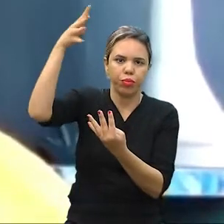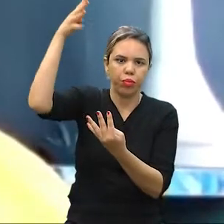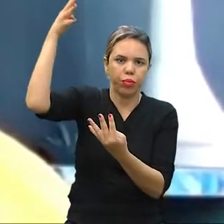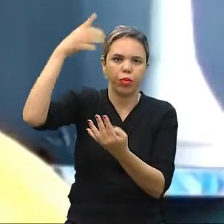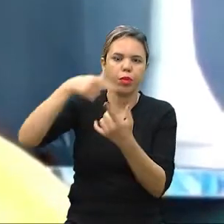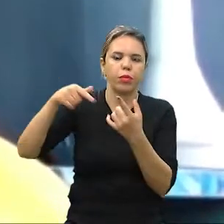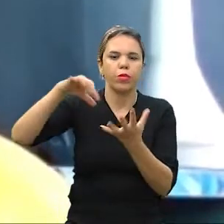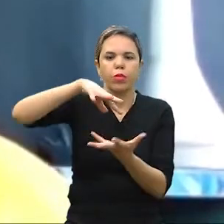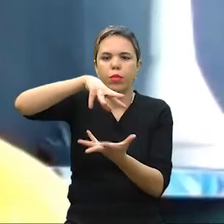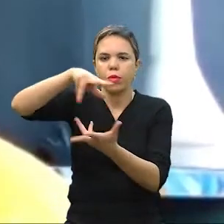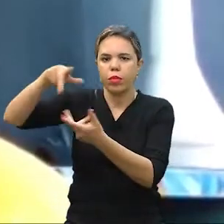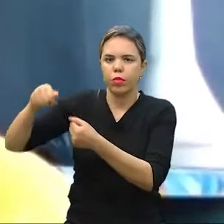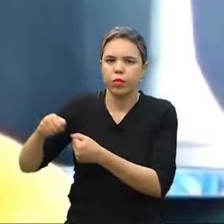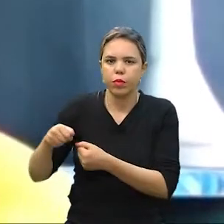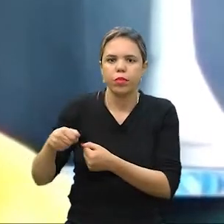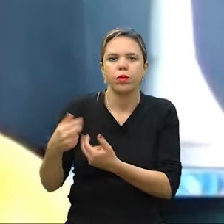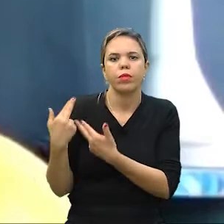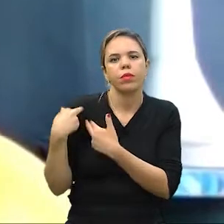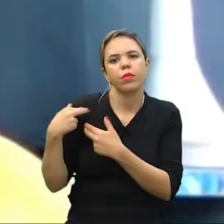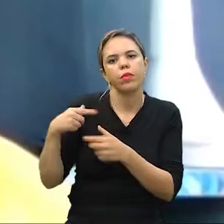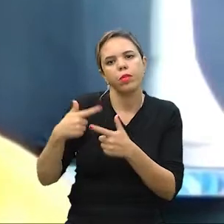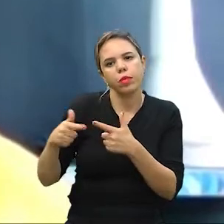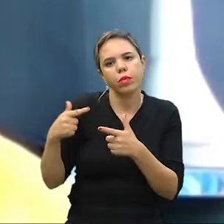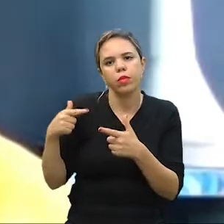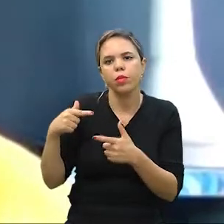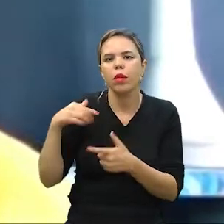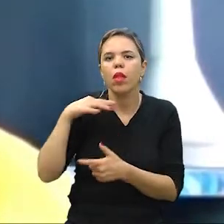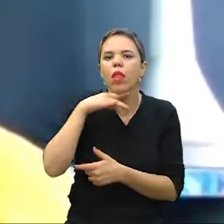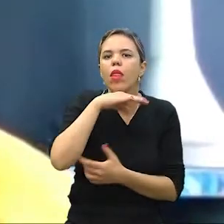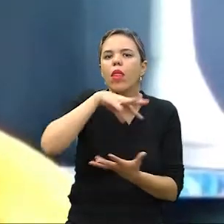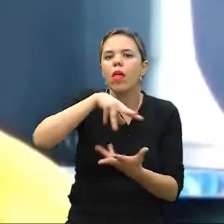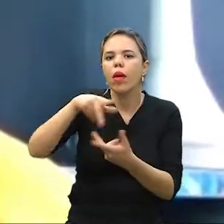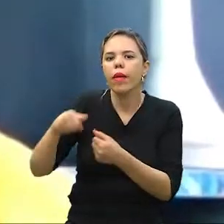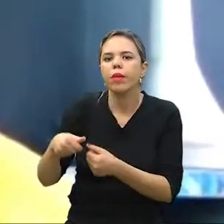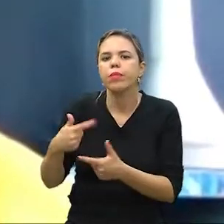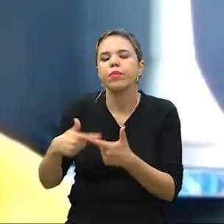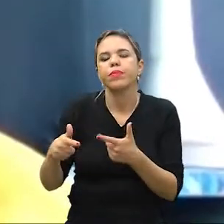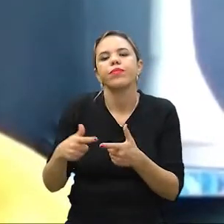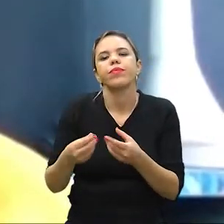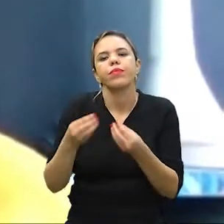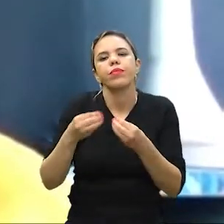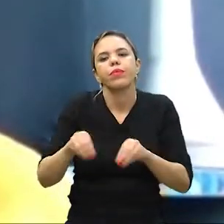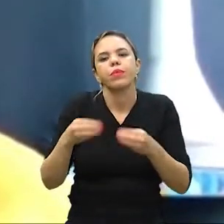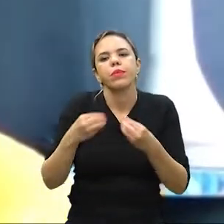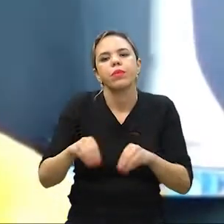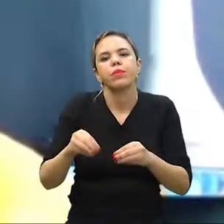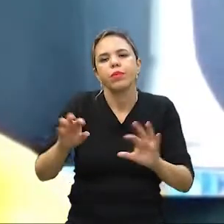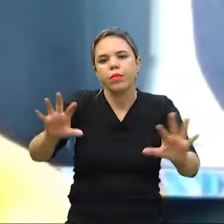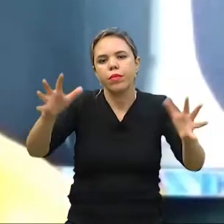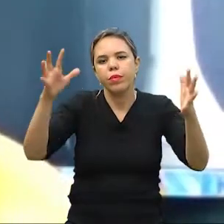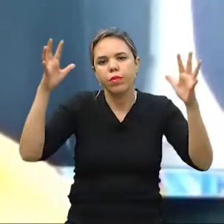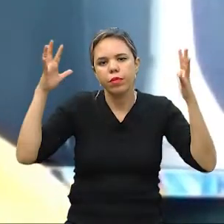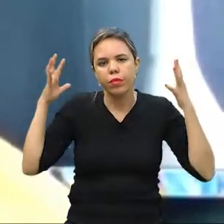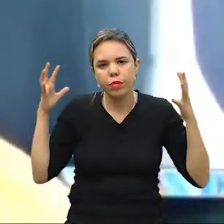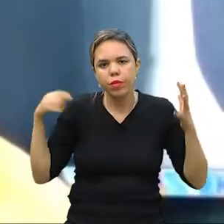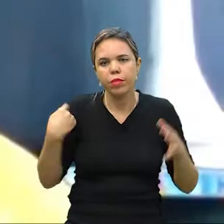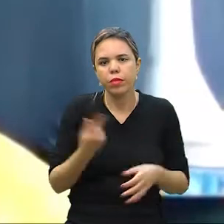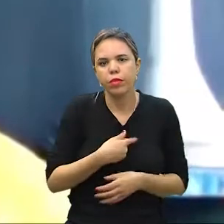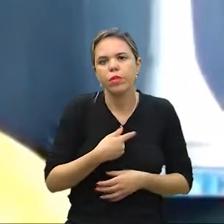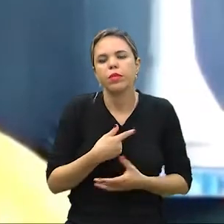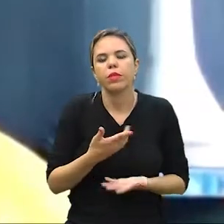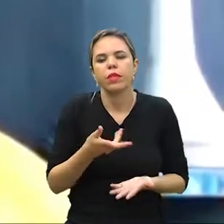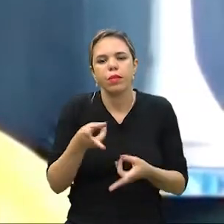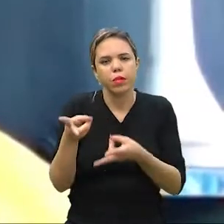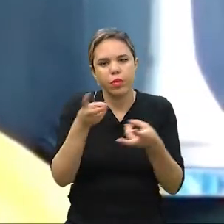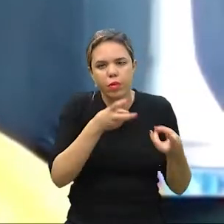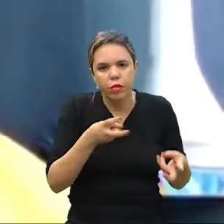na atmosfera, que são responsáveis pelo aquecimento global. Isso acaba afetando a natureza da forma que a gente experimenta. A